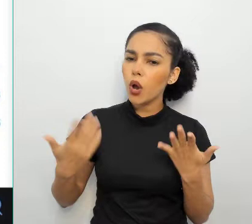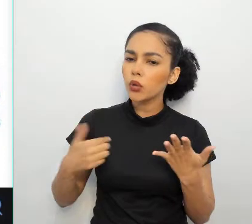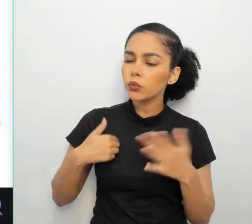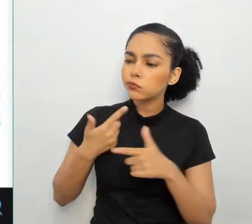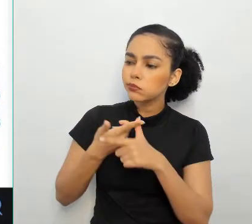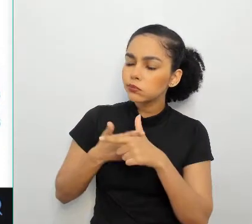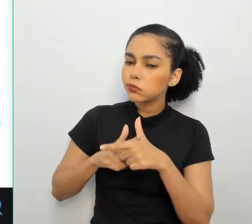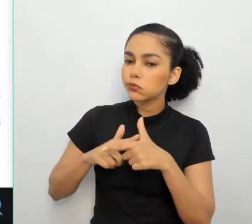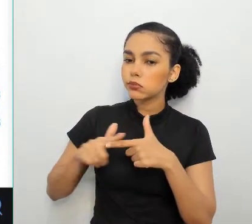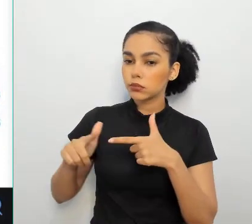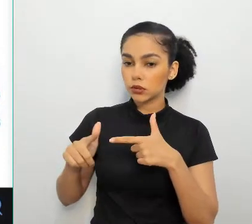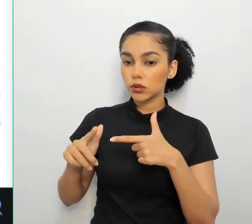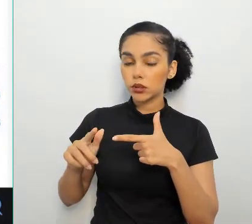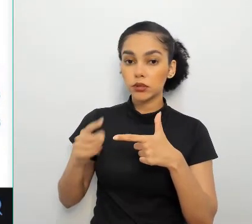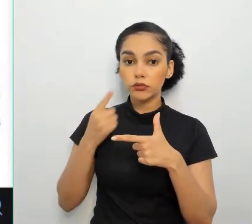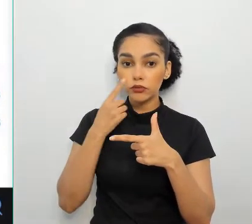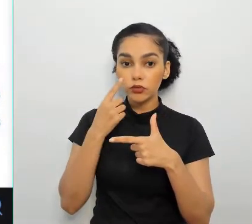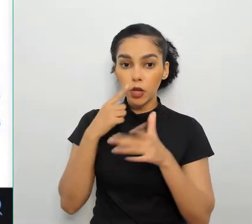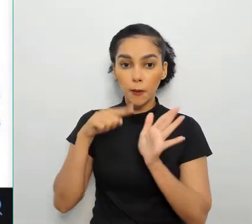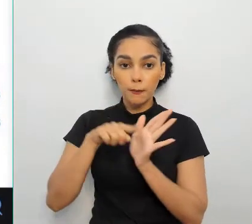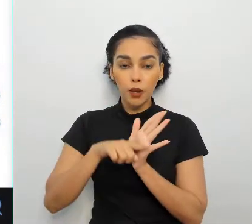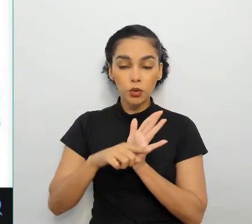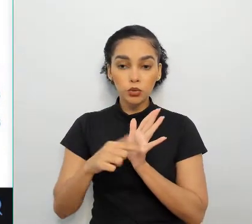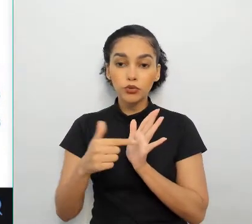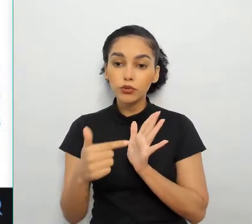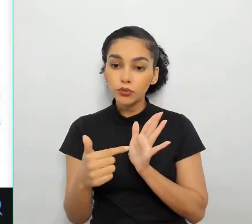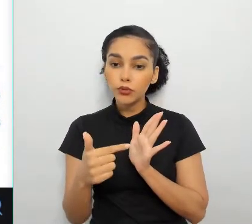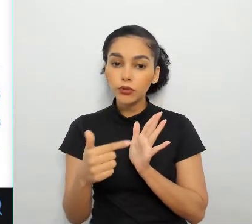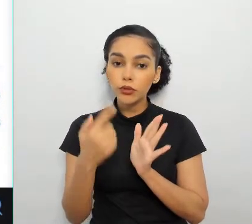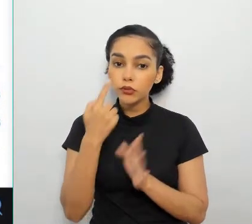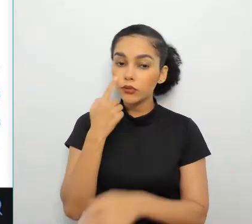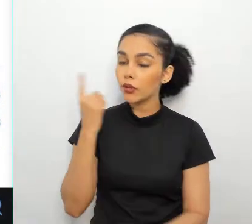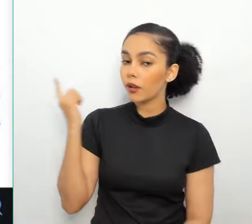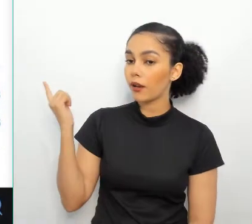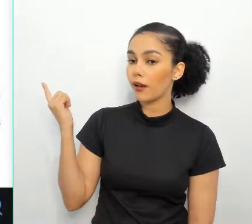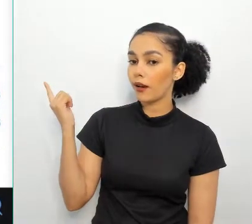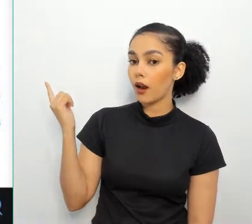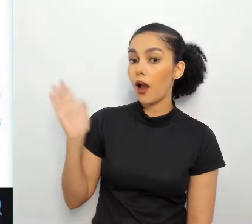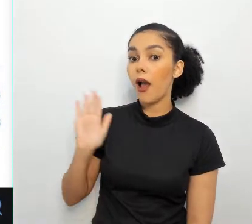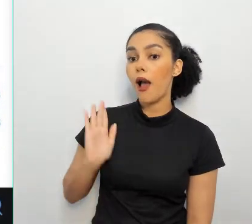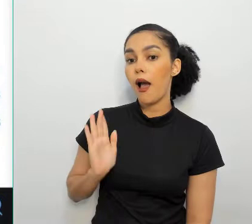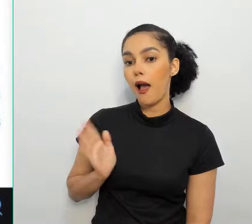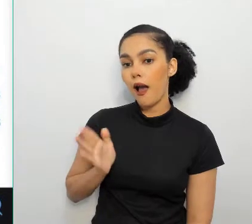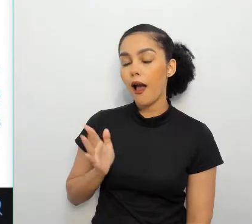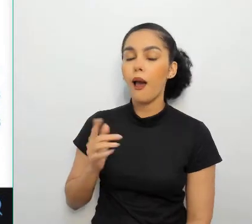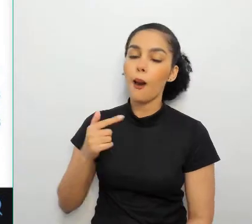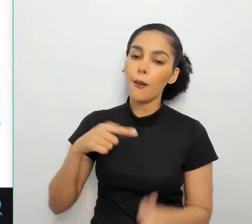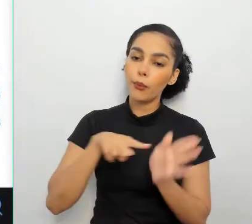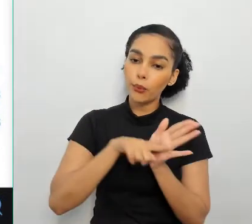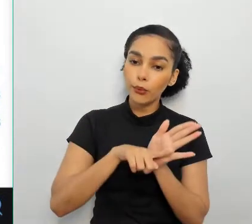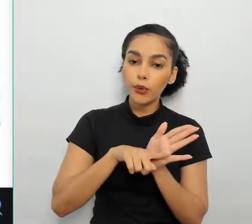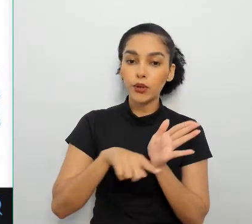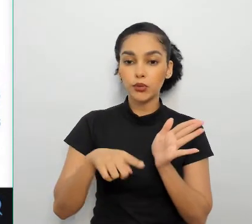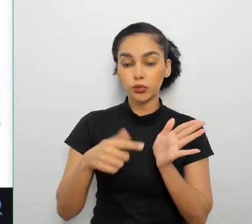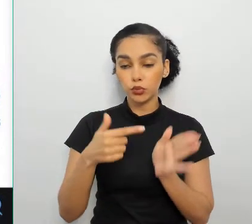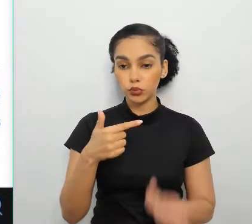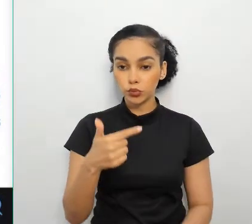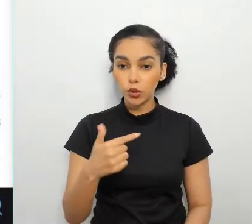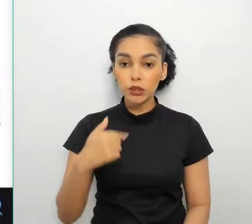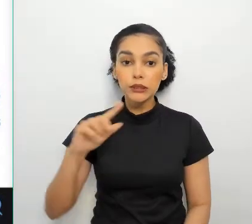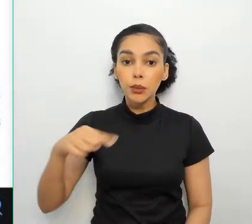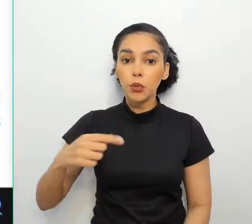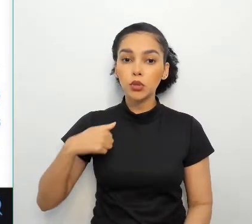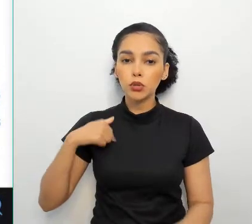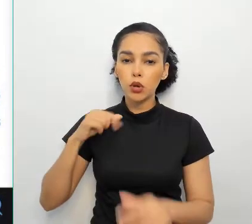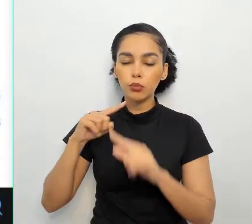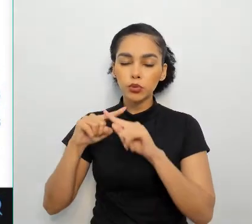eu fiz a divisão de potência de base 2, apareceu o menos 2 aqui no expoente. Foi esse menos 2 aí que depois, quando eu multipliquei por menos